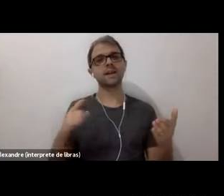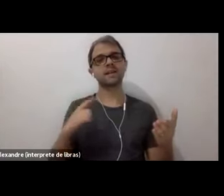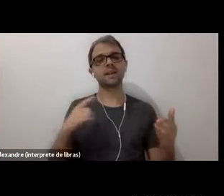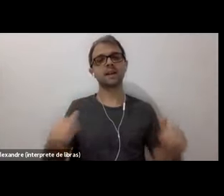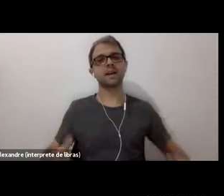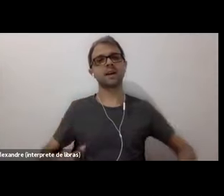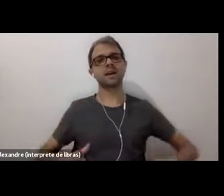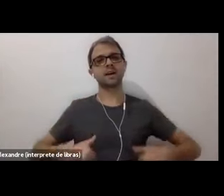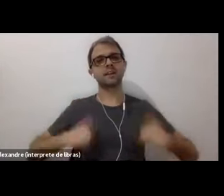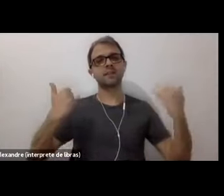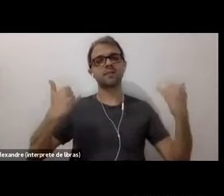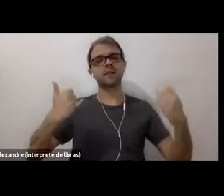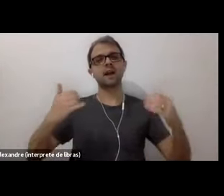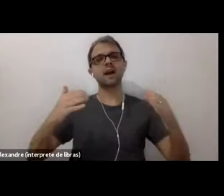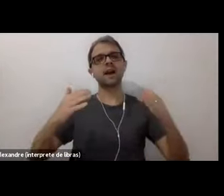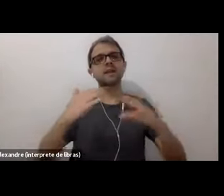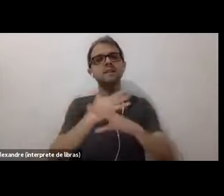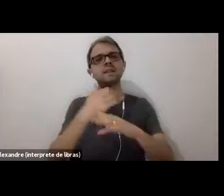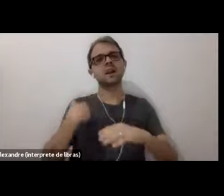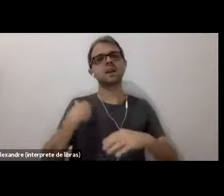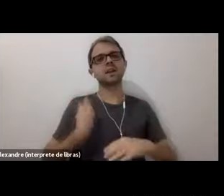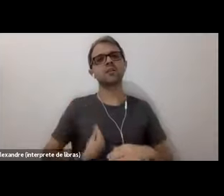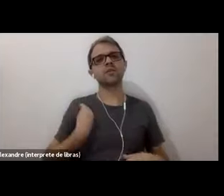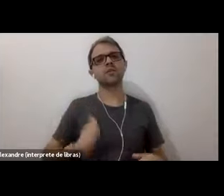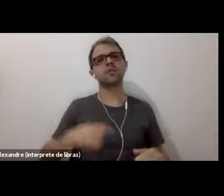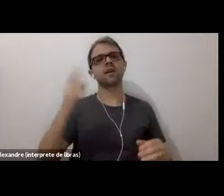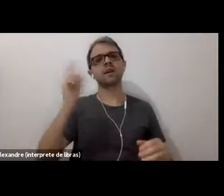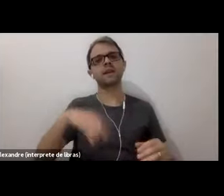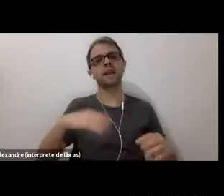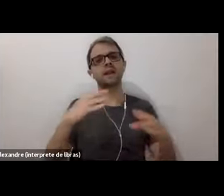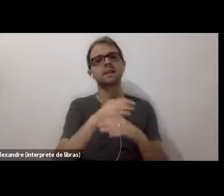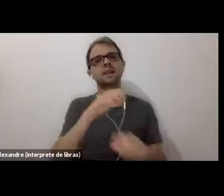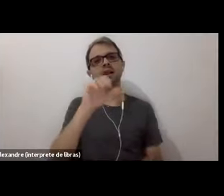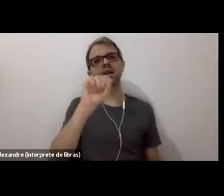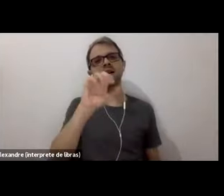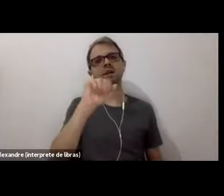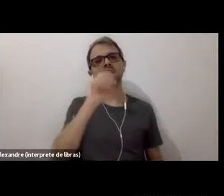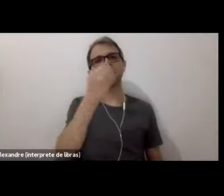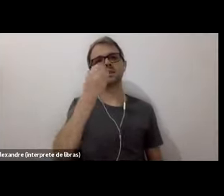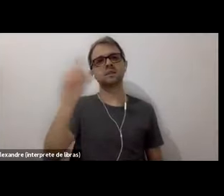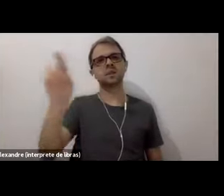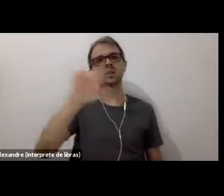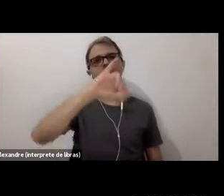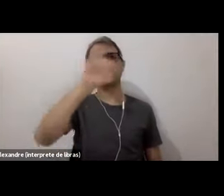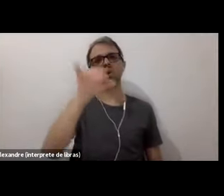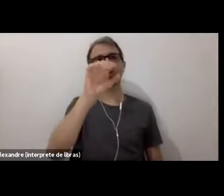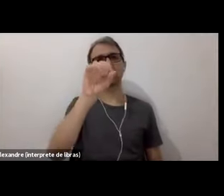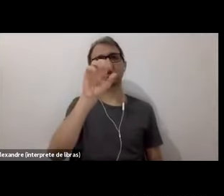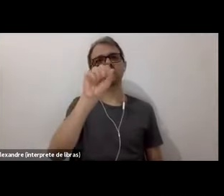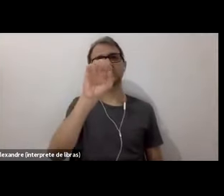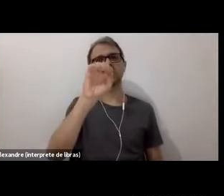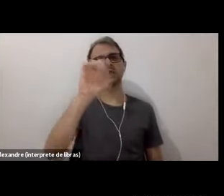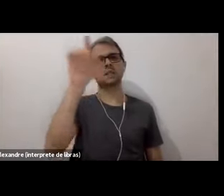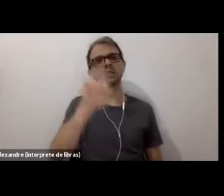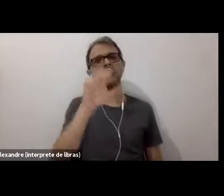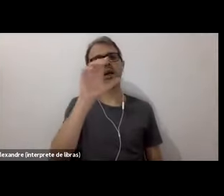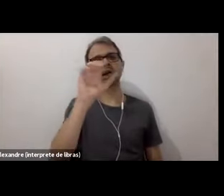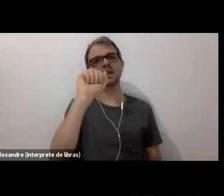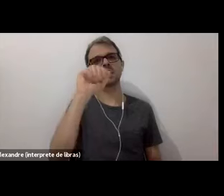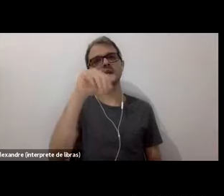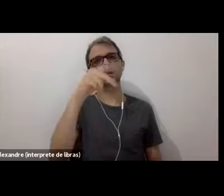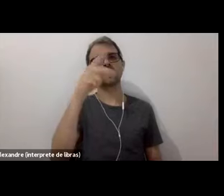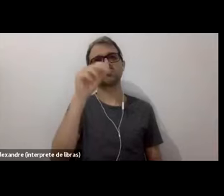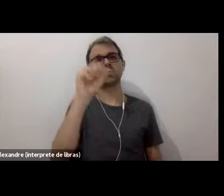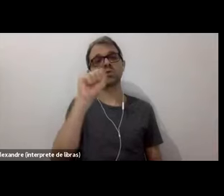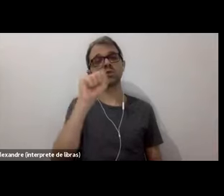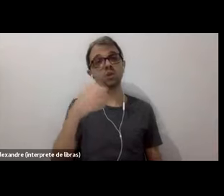né? O símbolo do artesanato das figureiras aqui de São José dos Campos. E é tão bom a gente poder começar o